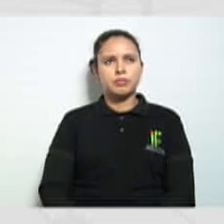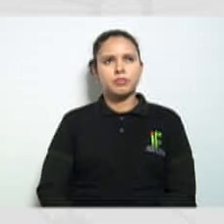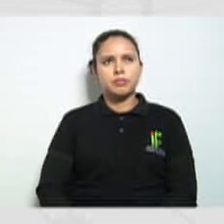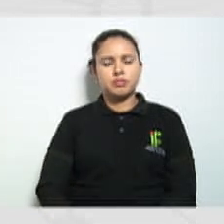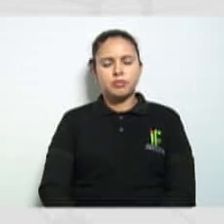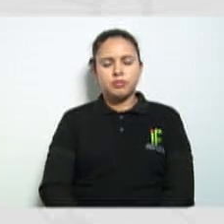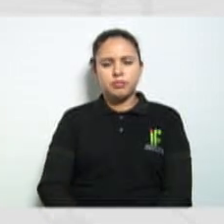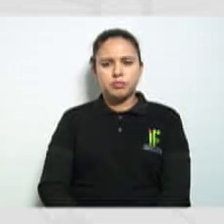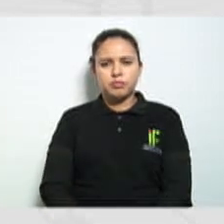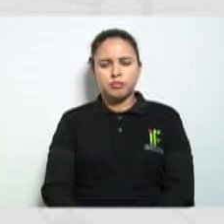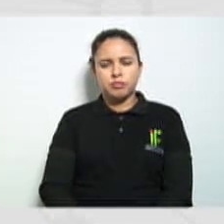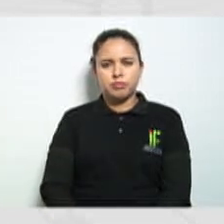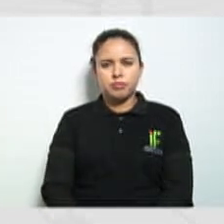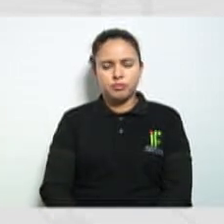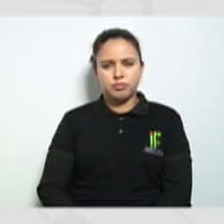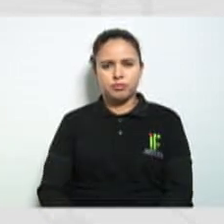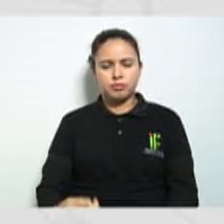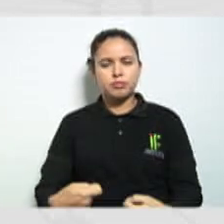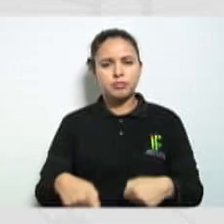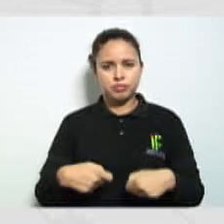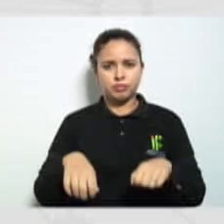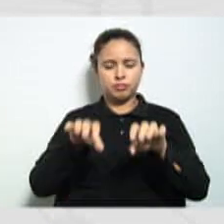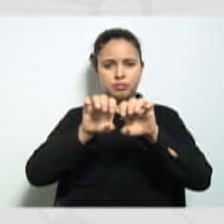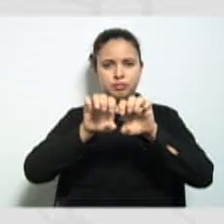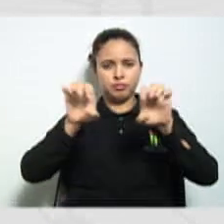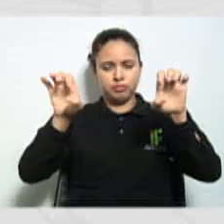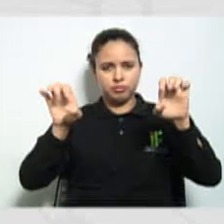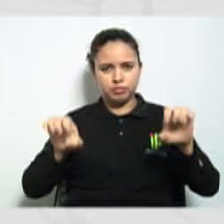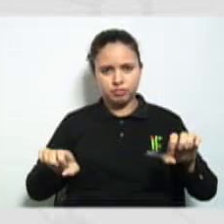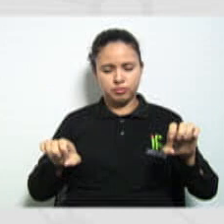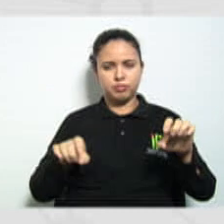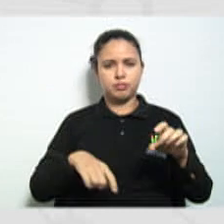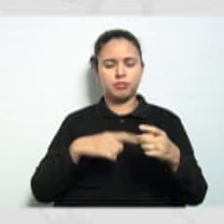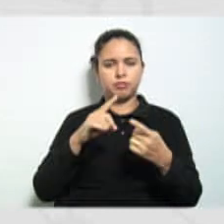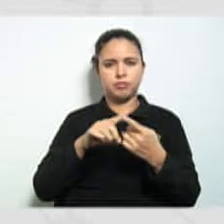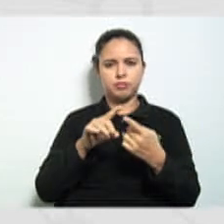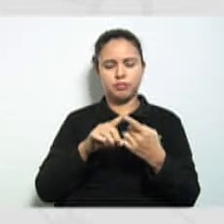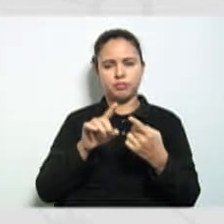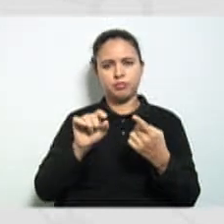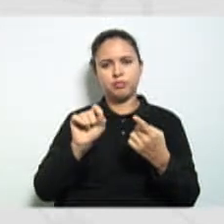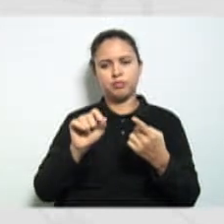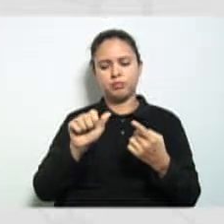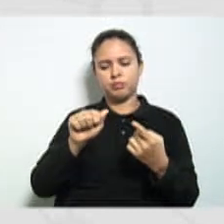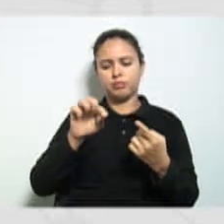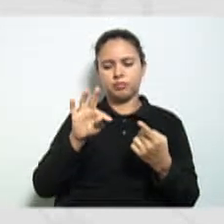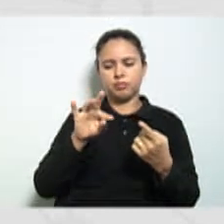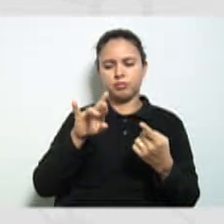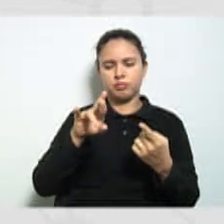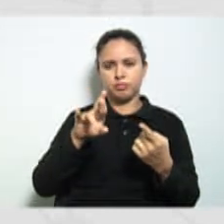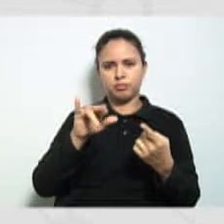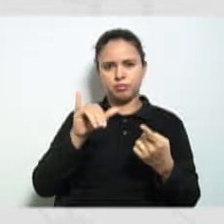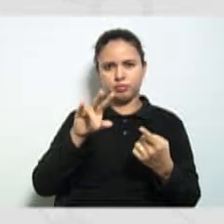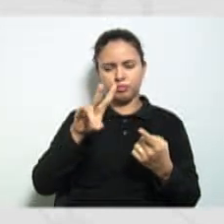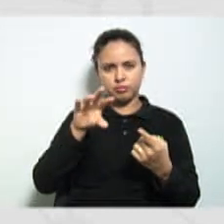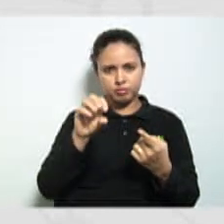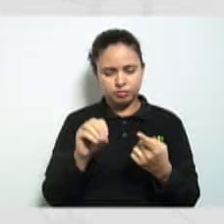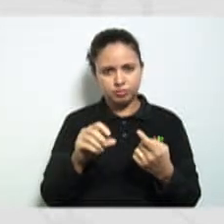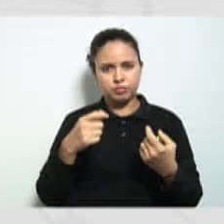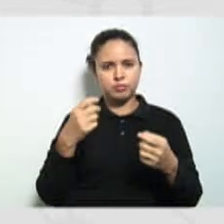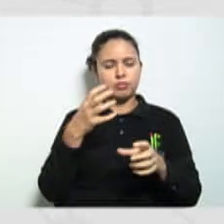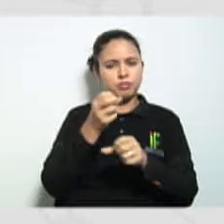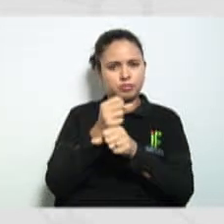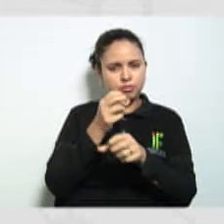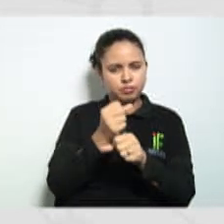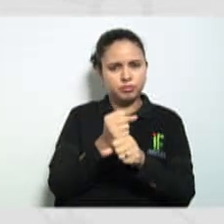Deverá ser estruturado conforme os seguintes quesitos. Primeiro, no ativo, as contas devem ser dispostas em